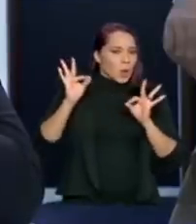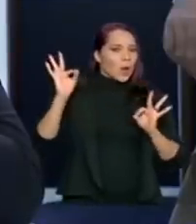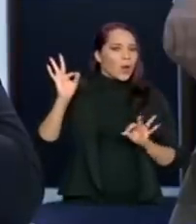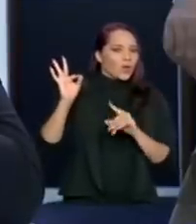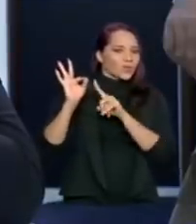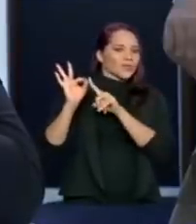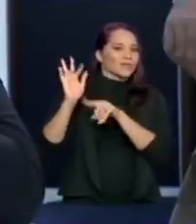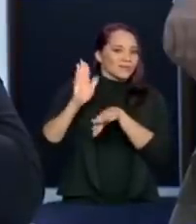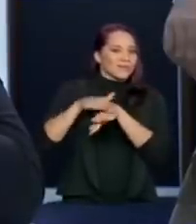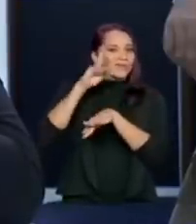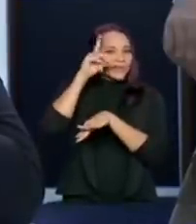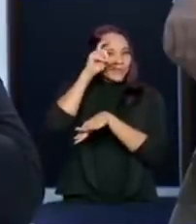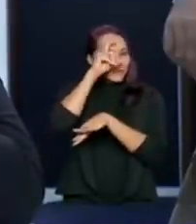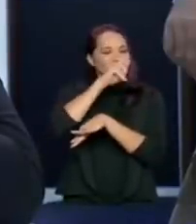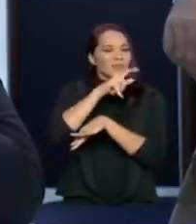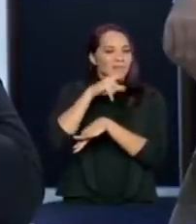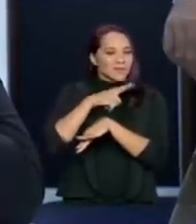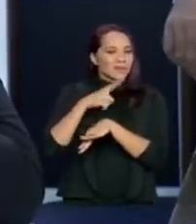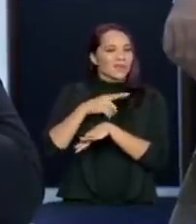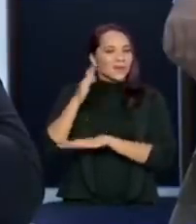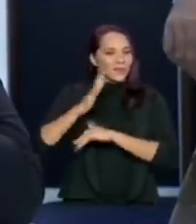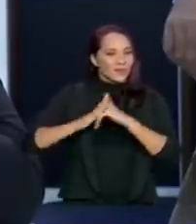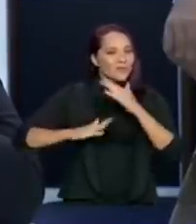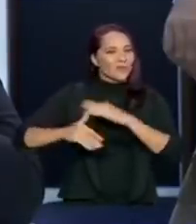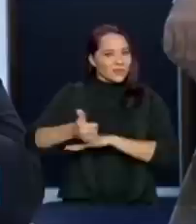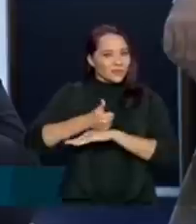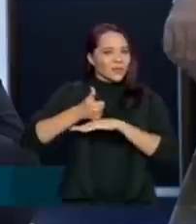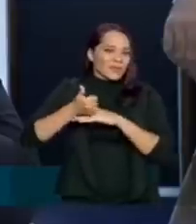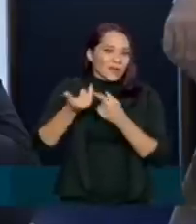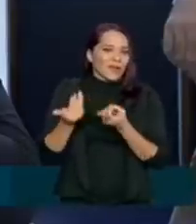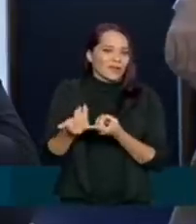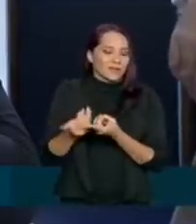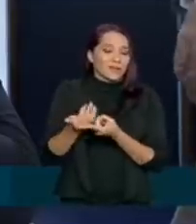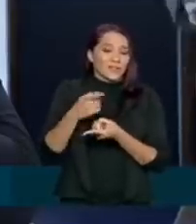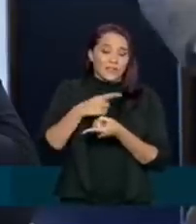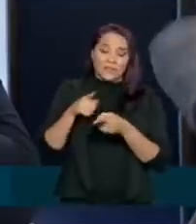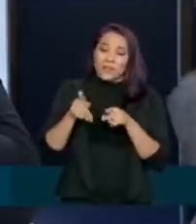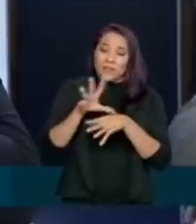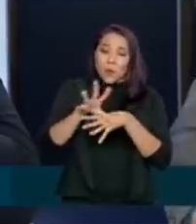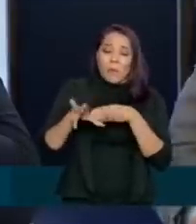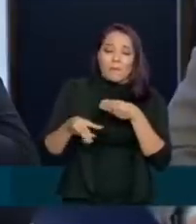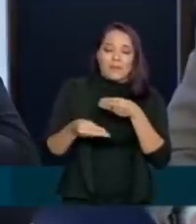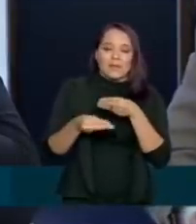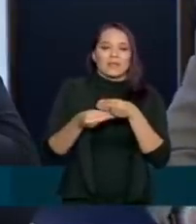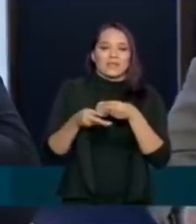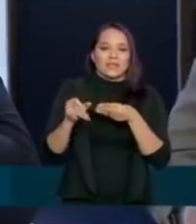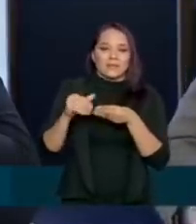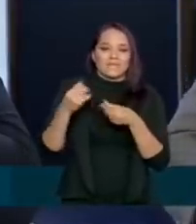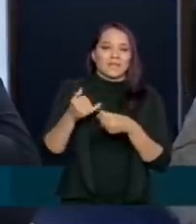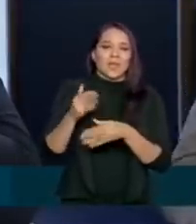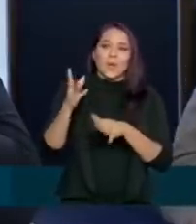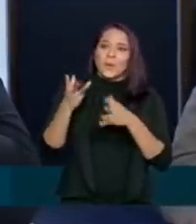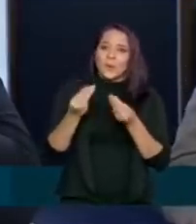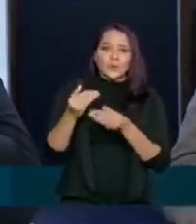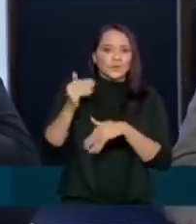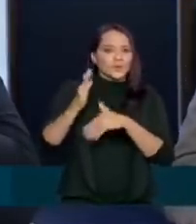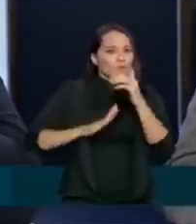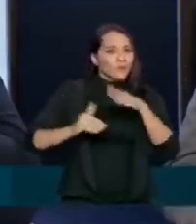maior dificuldade de ter recursos humanos à disposição de recompletar. Muitos caíram,